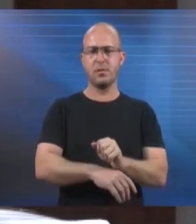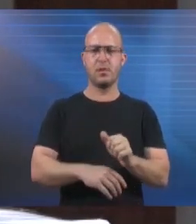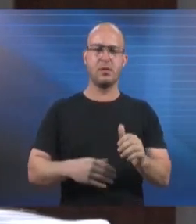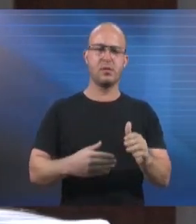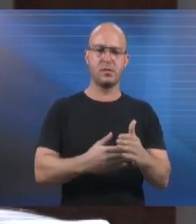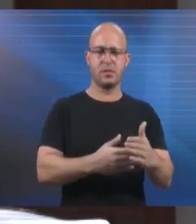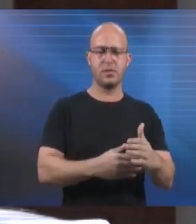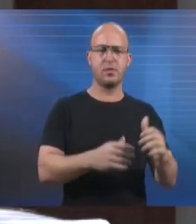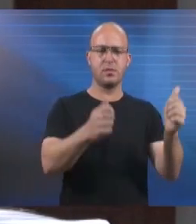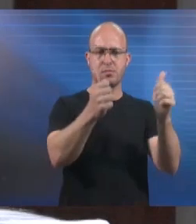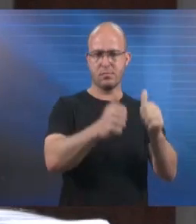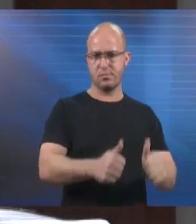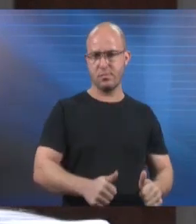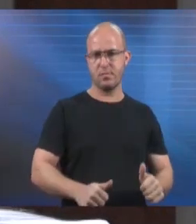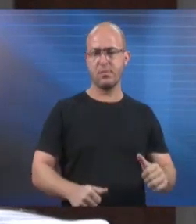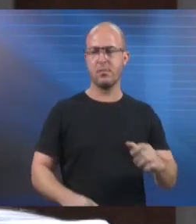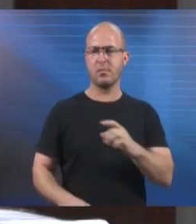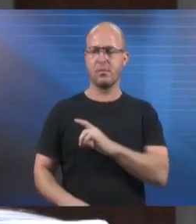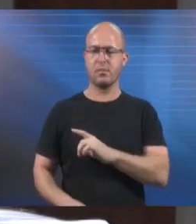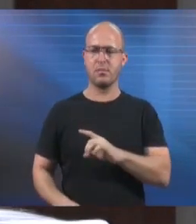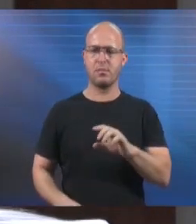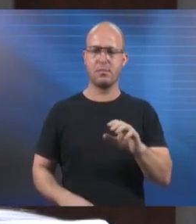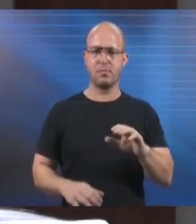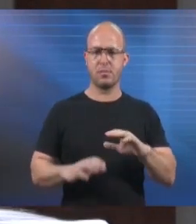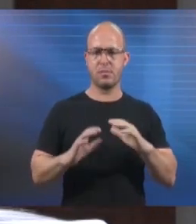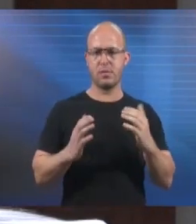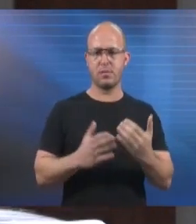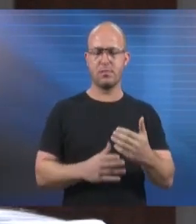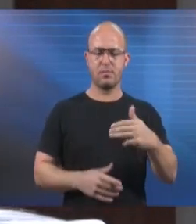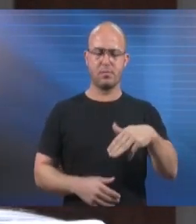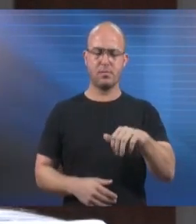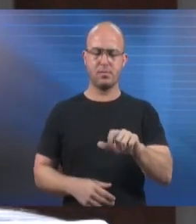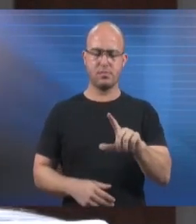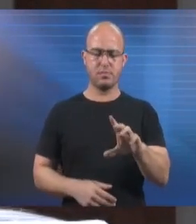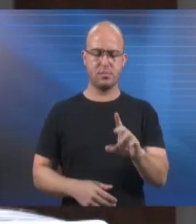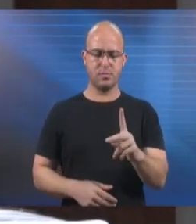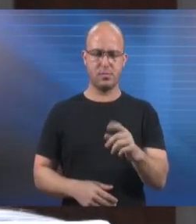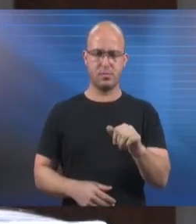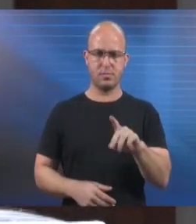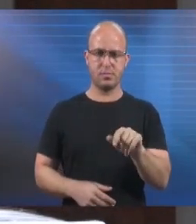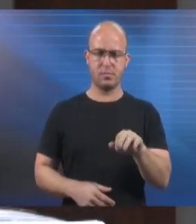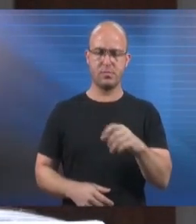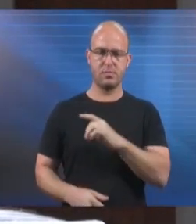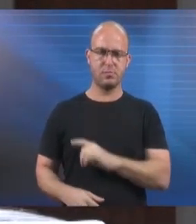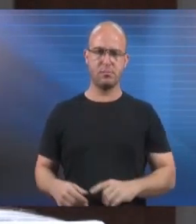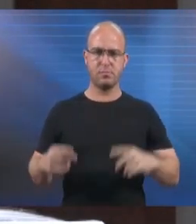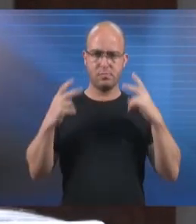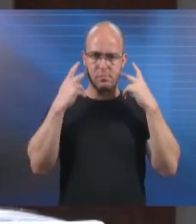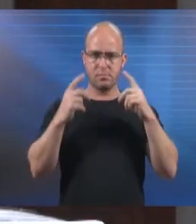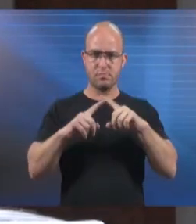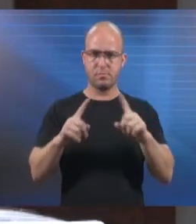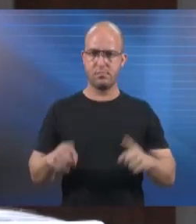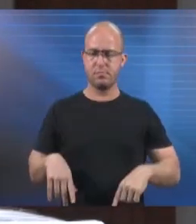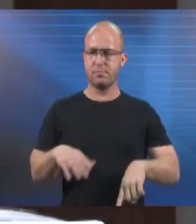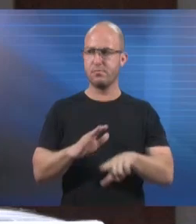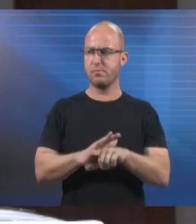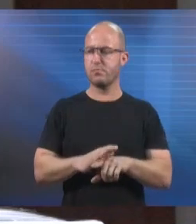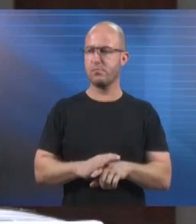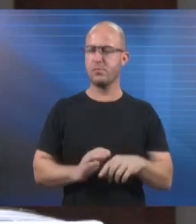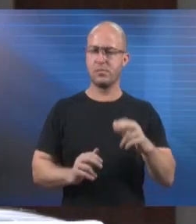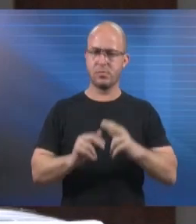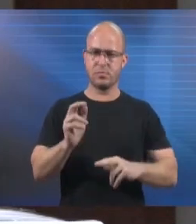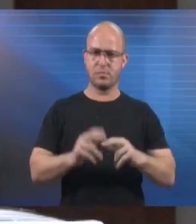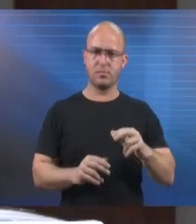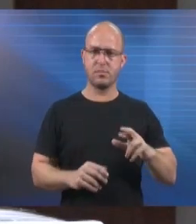da irmã Lindalva na comunidade da Areia Deputado Hermano mora projeto de lei que institui o Junho